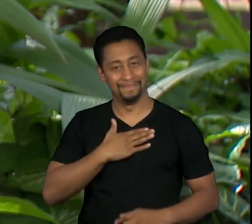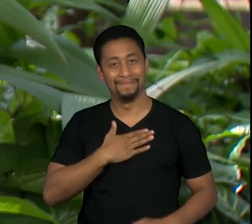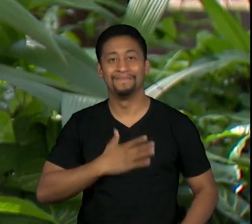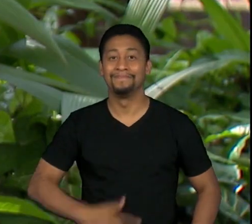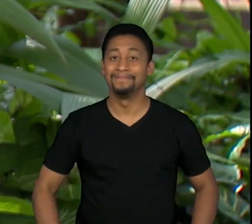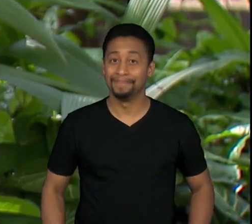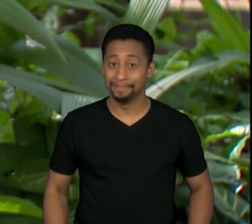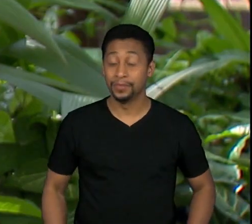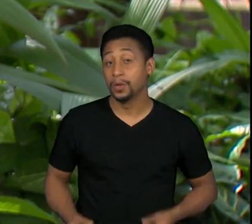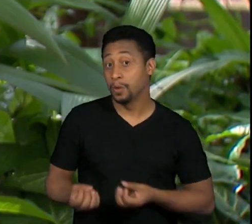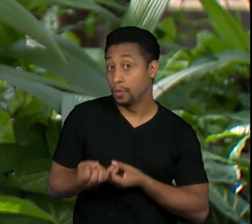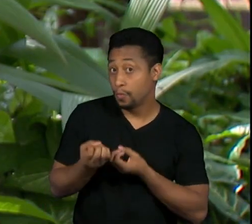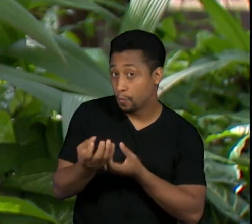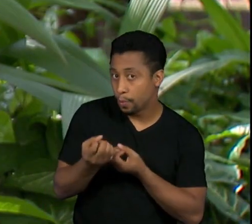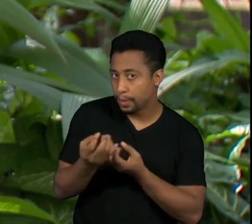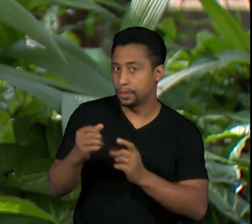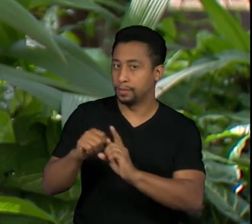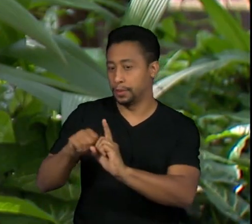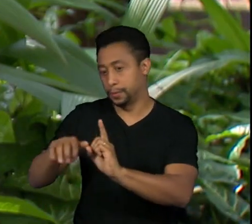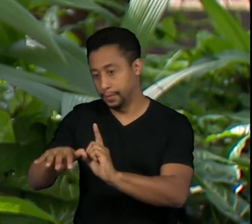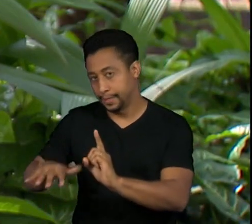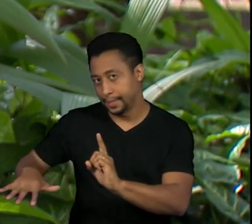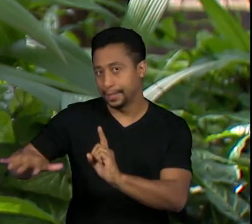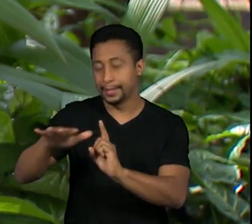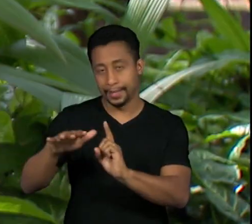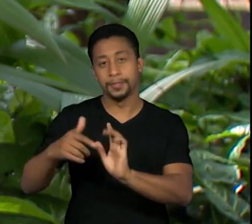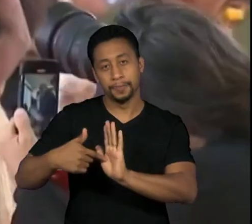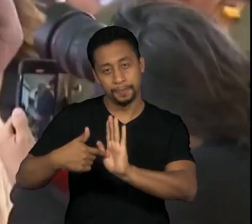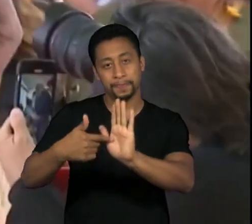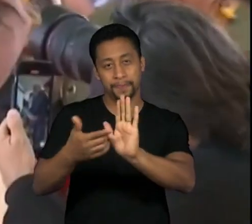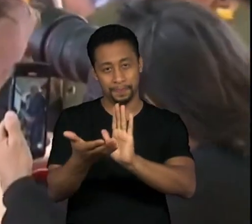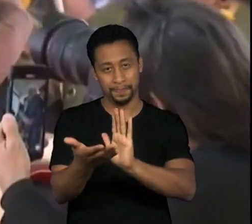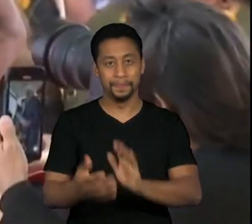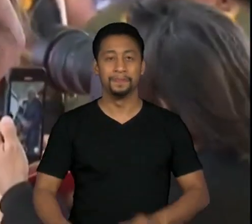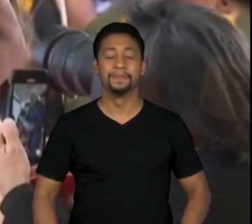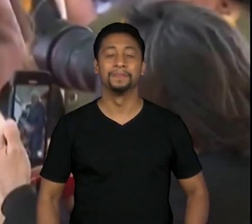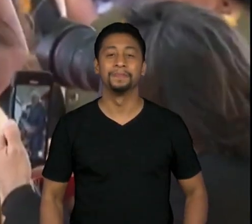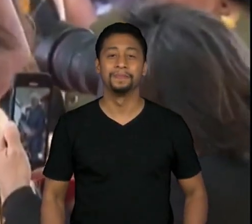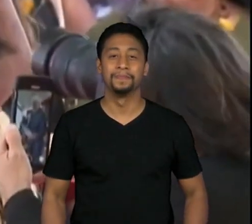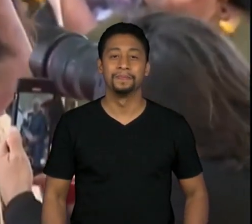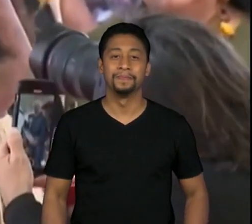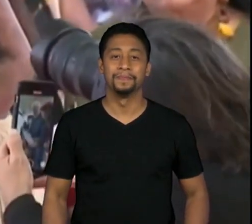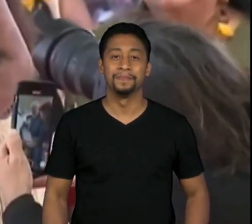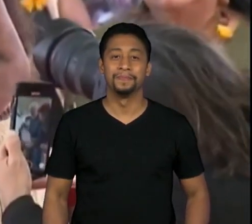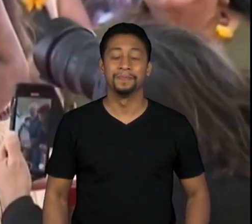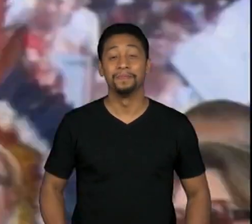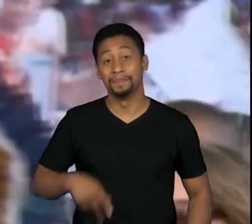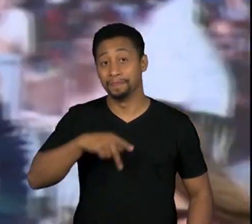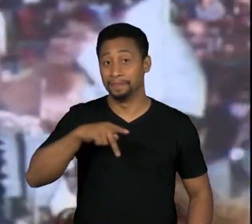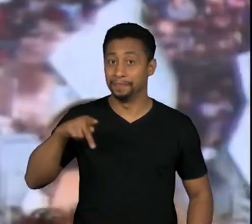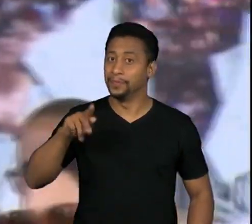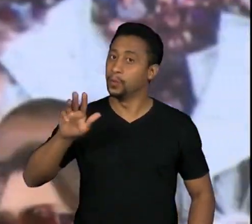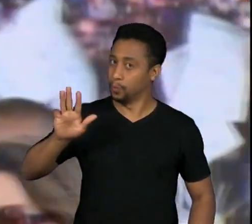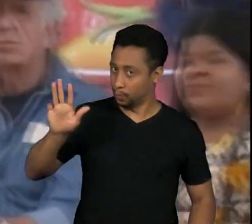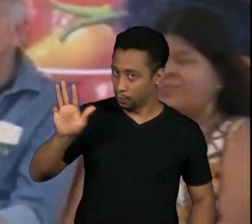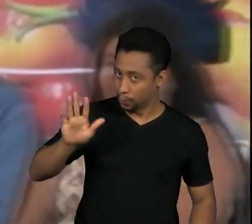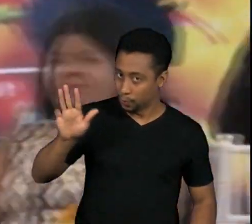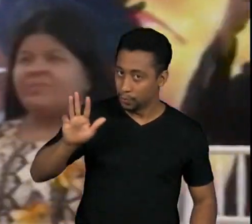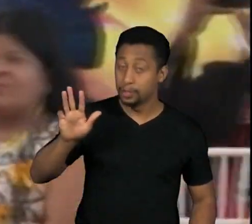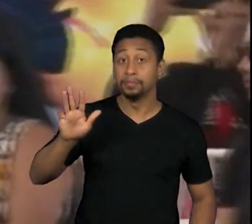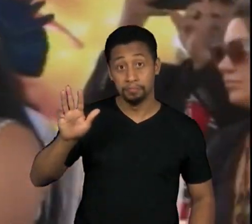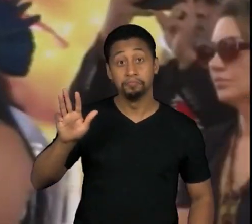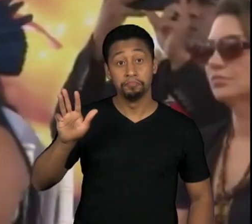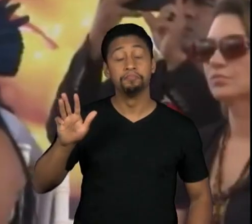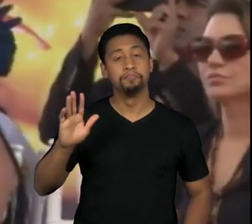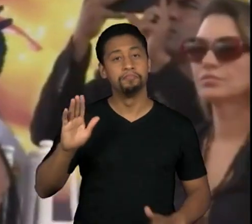Vamos às notícias da área socioambiental que tiveram destaque. O presidente Luiz Inácio Lula da